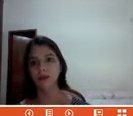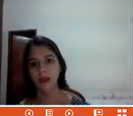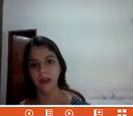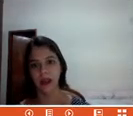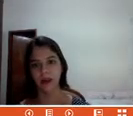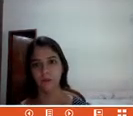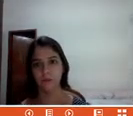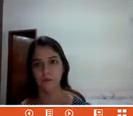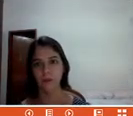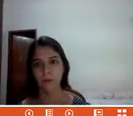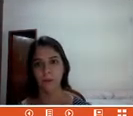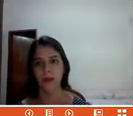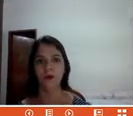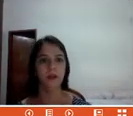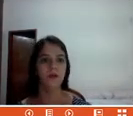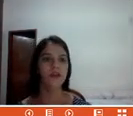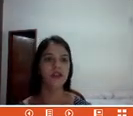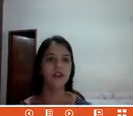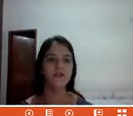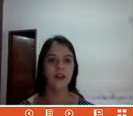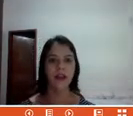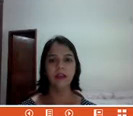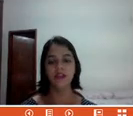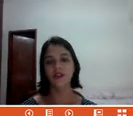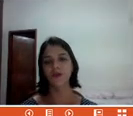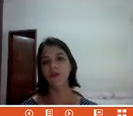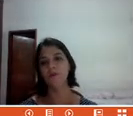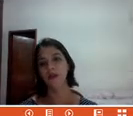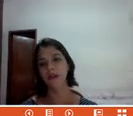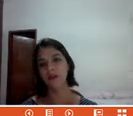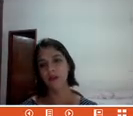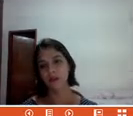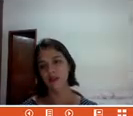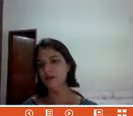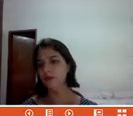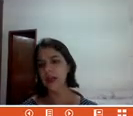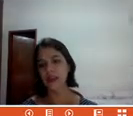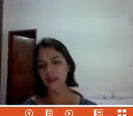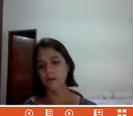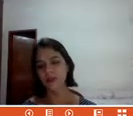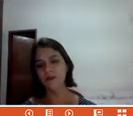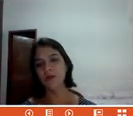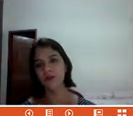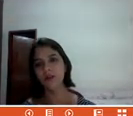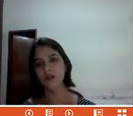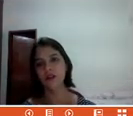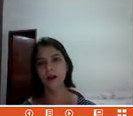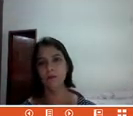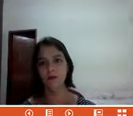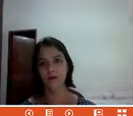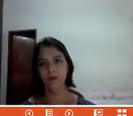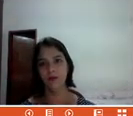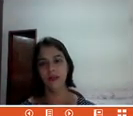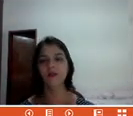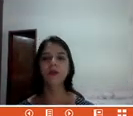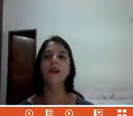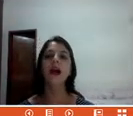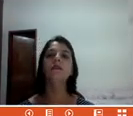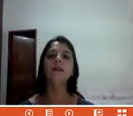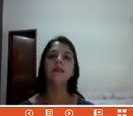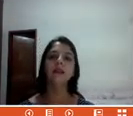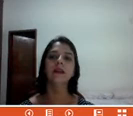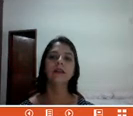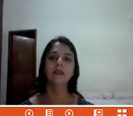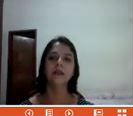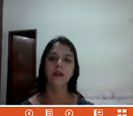se comunicar. Porque hoje a gente encontra em muitas escolas a dificuldade até mesmo dos professores de apoio se comunicar